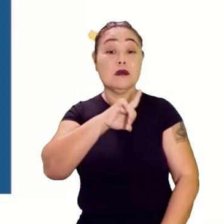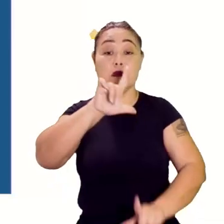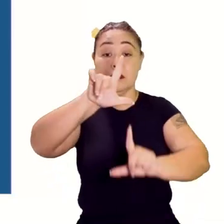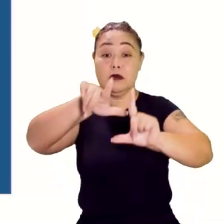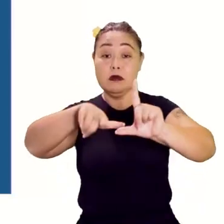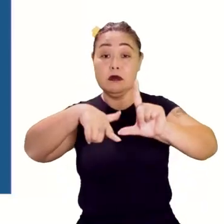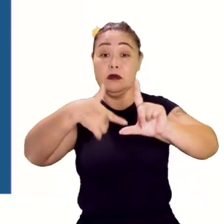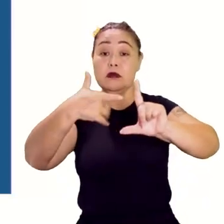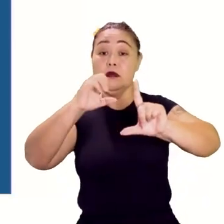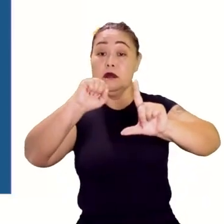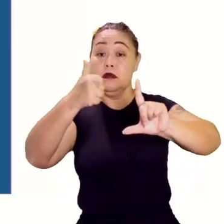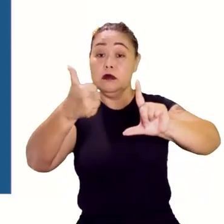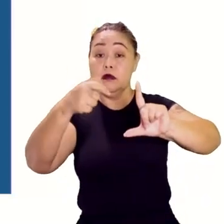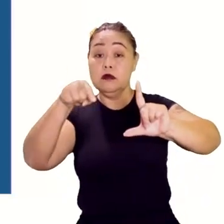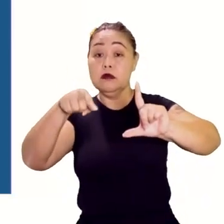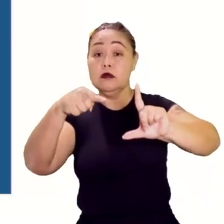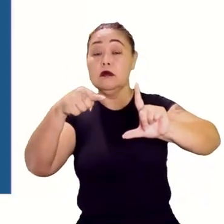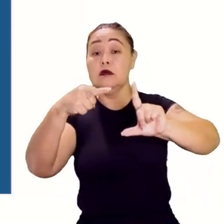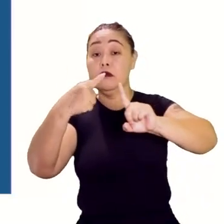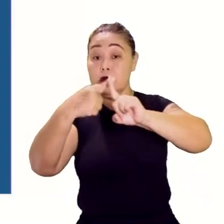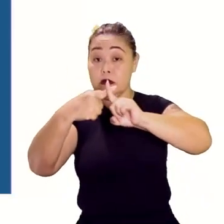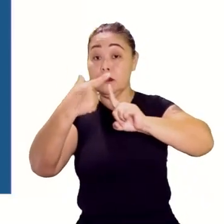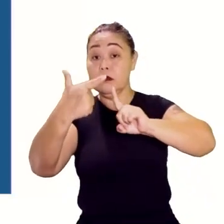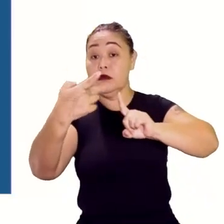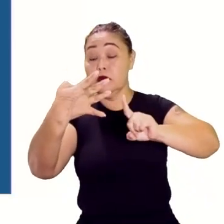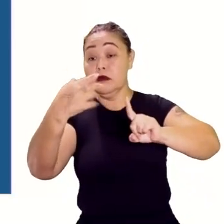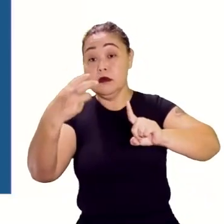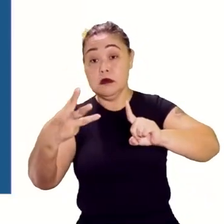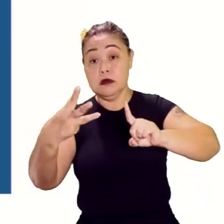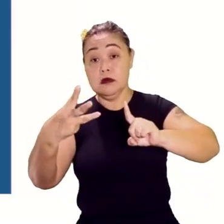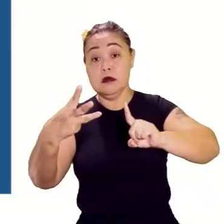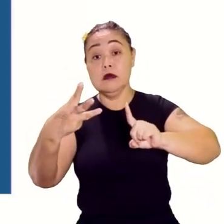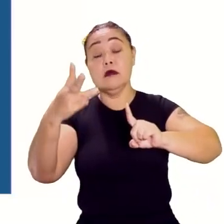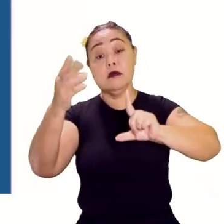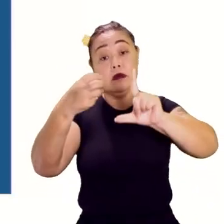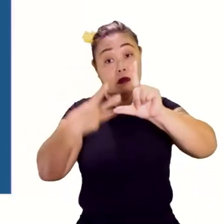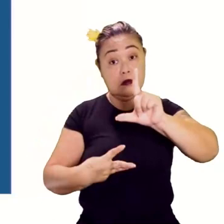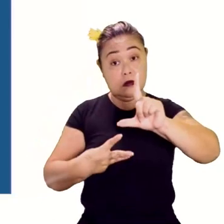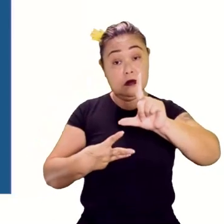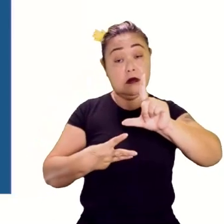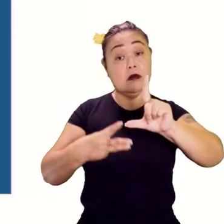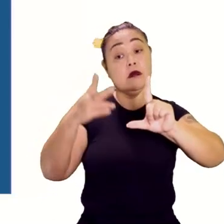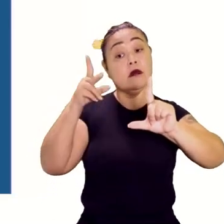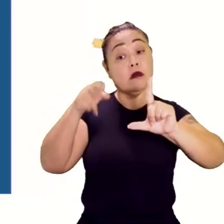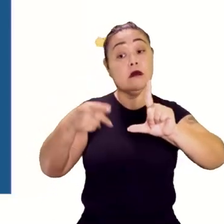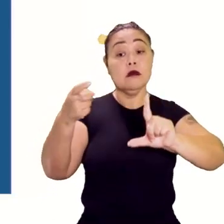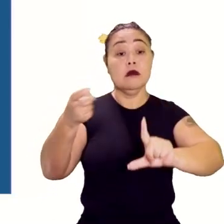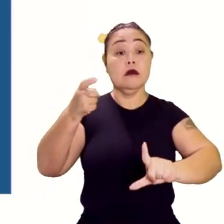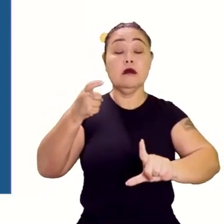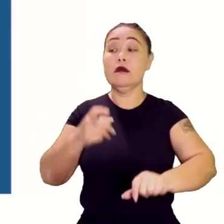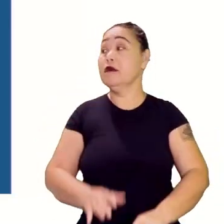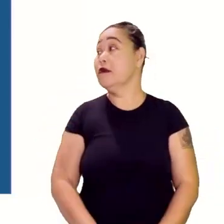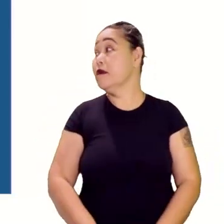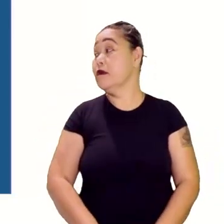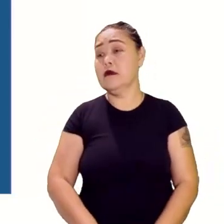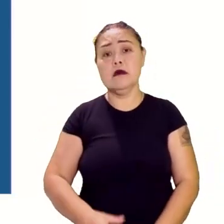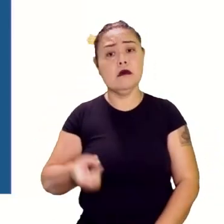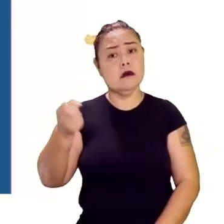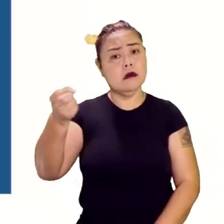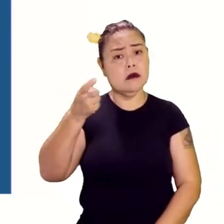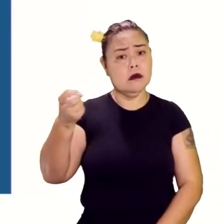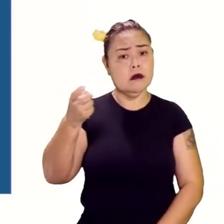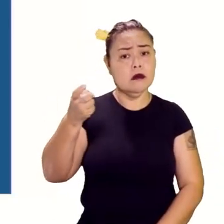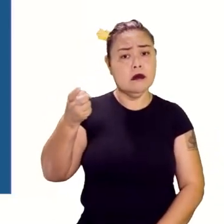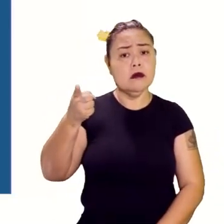o logaritmo de 81 vezes 243 na base 3 é igual a x. Quem é